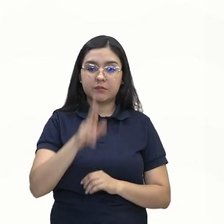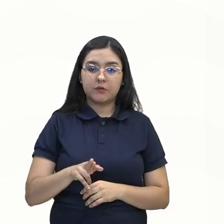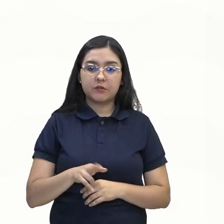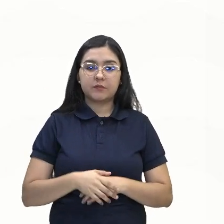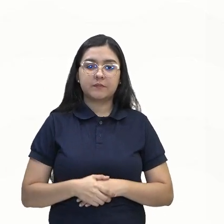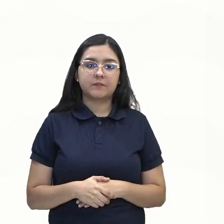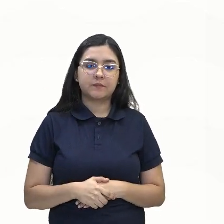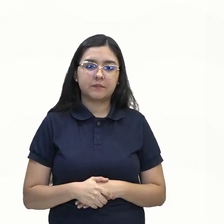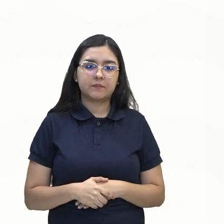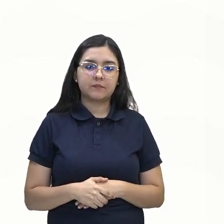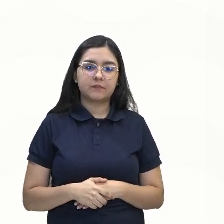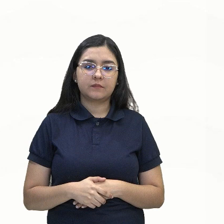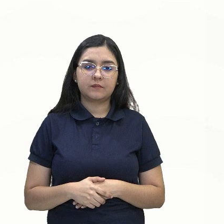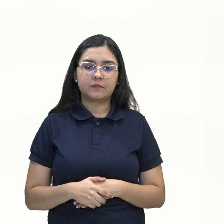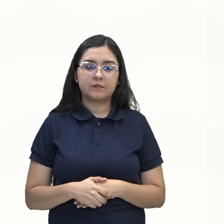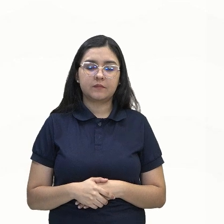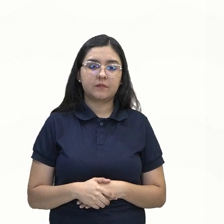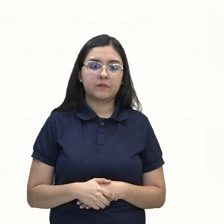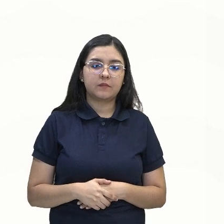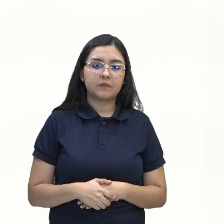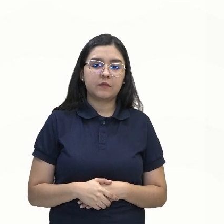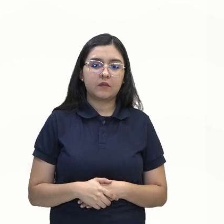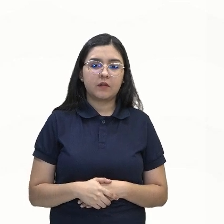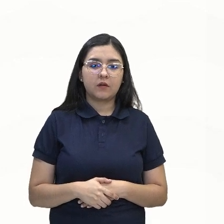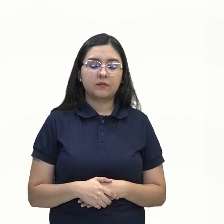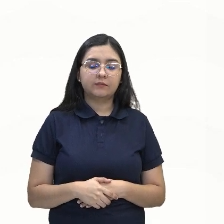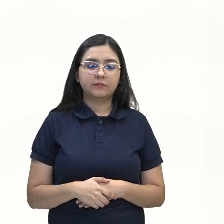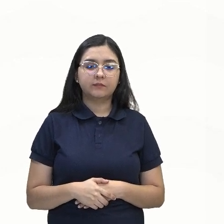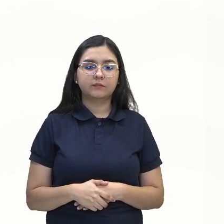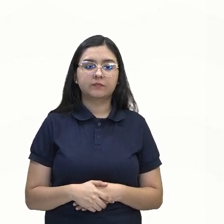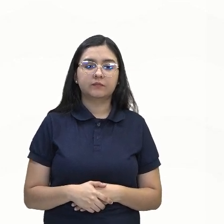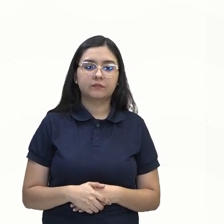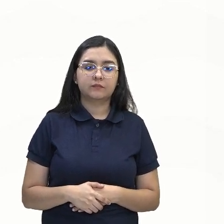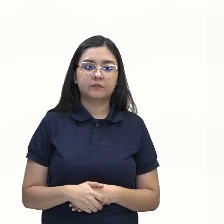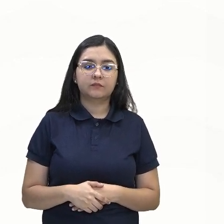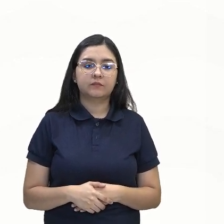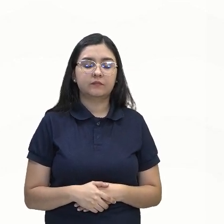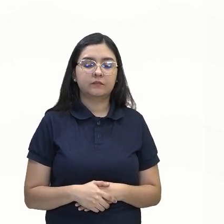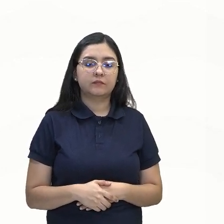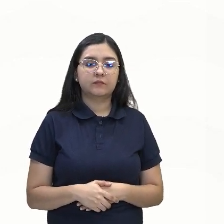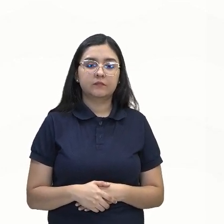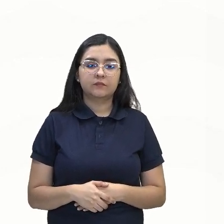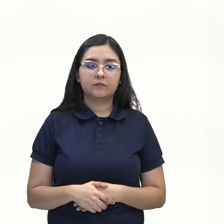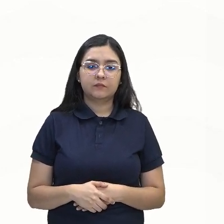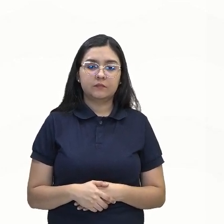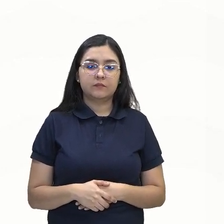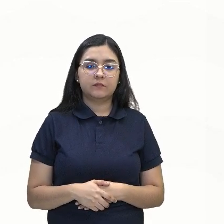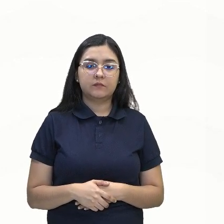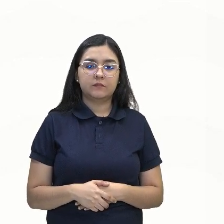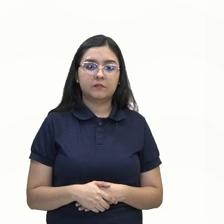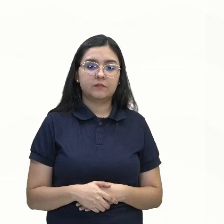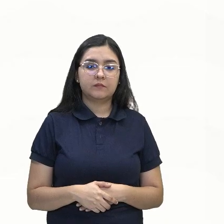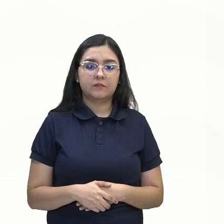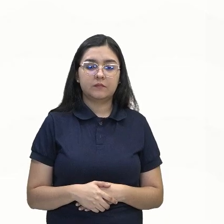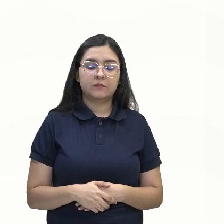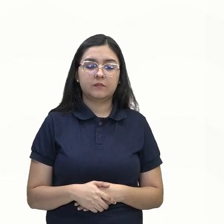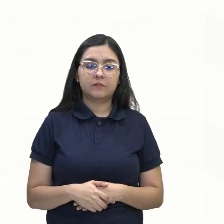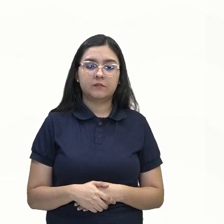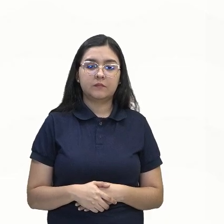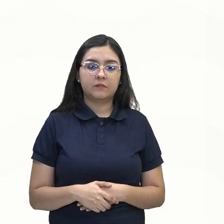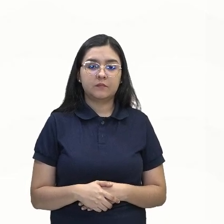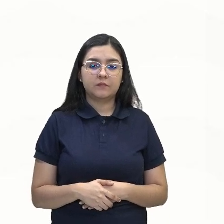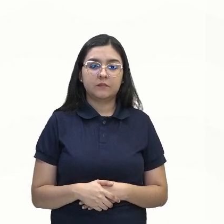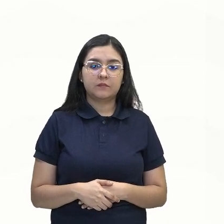resposta afirmativa para essa pergunta. You write blog posts regularly, don't you? Então esse don't you, a question tags, ou